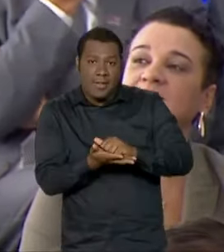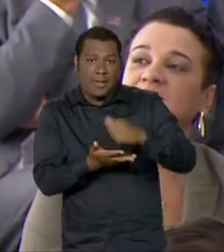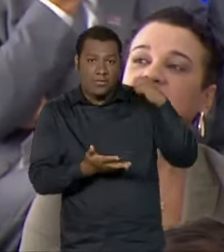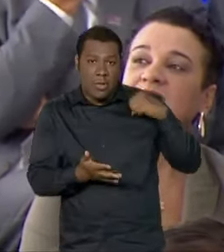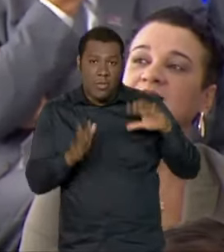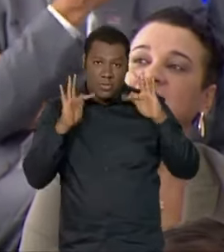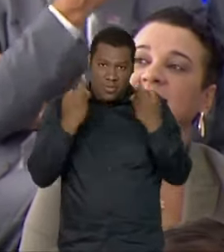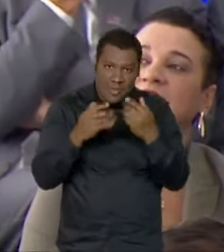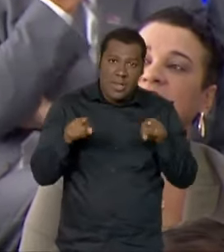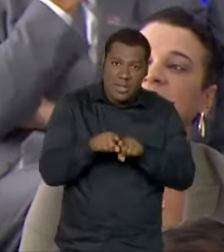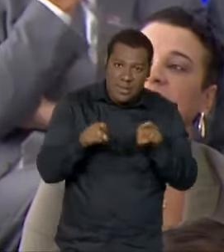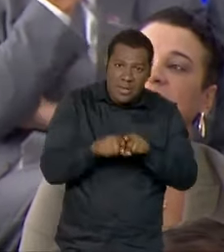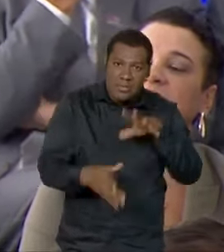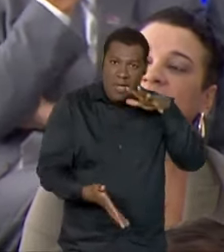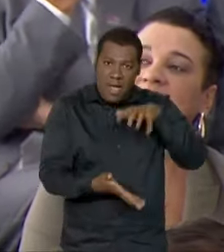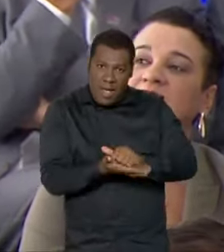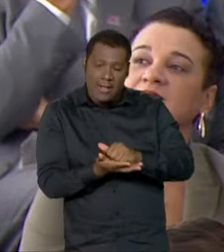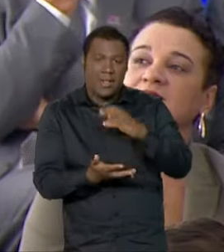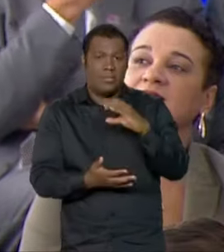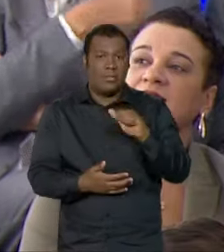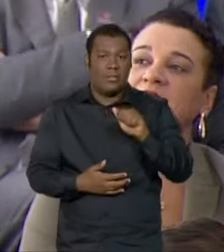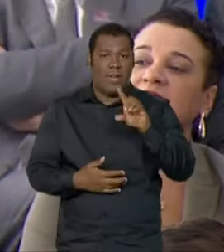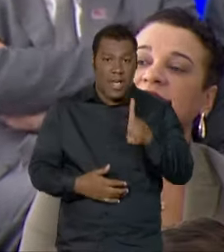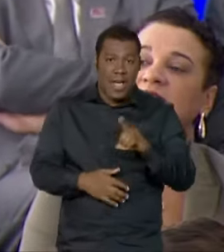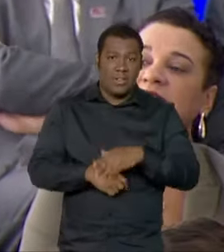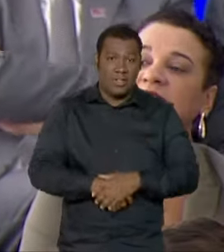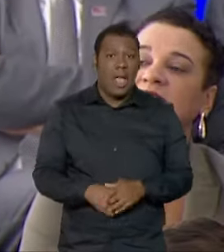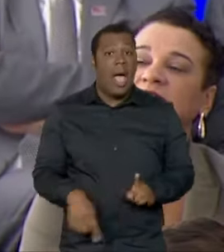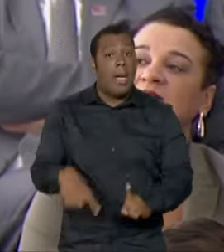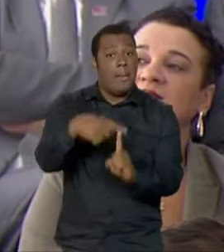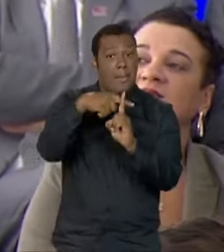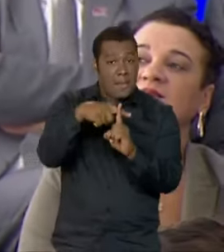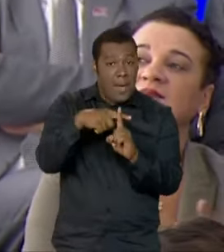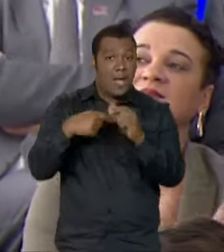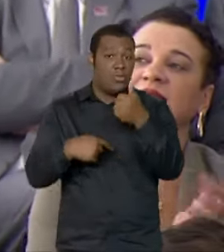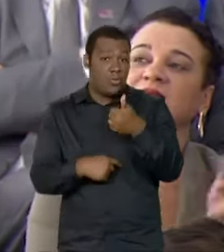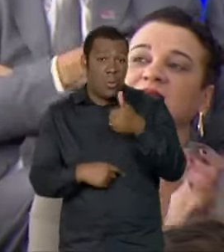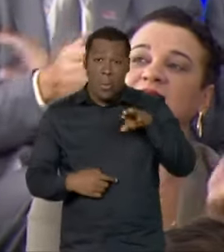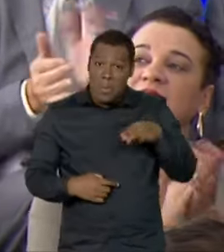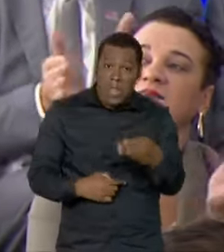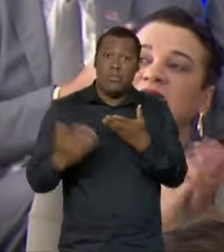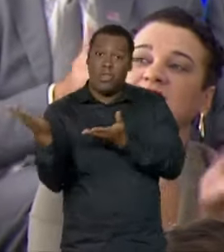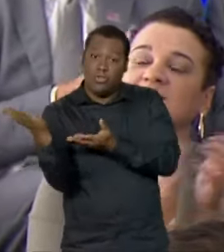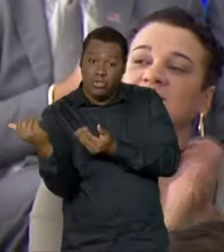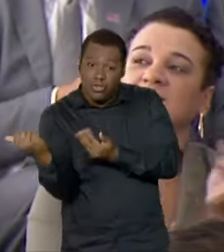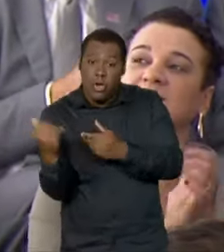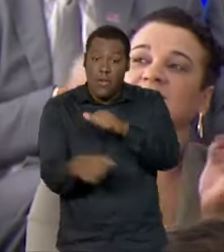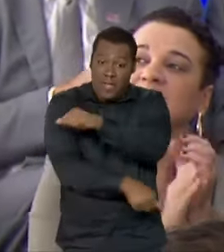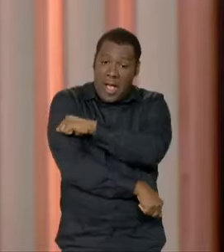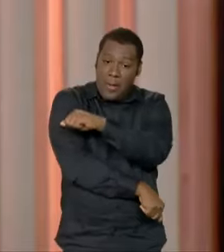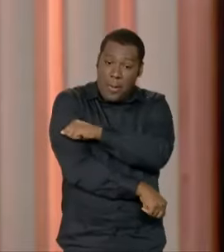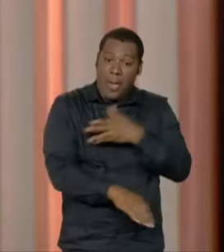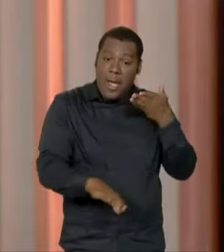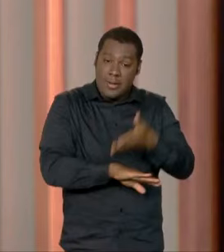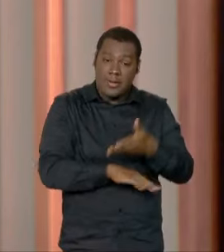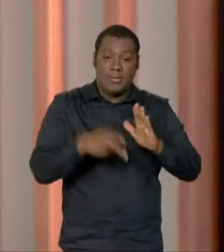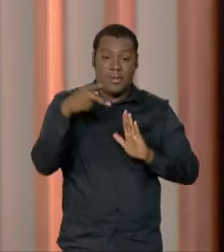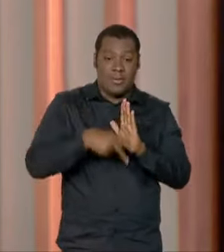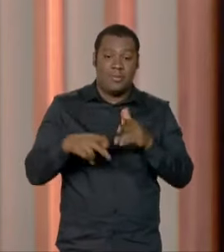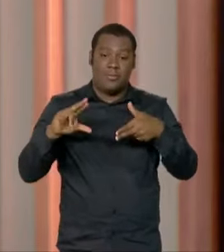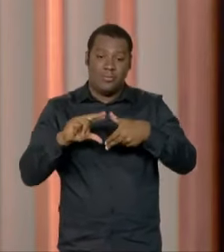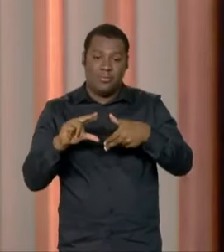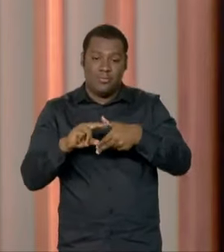CAD e vai entrar, parece que, mais 1.200.000 meninos e meninas no Pé de Meia.